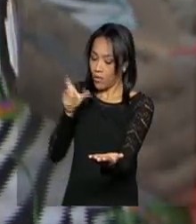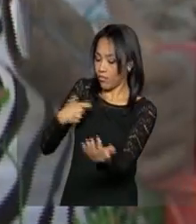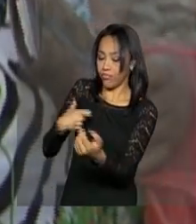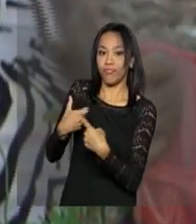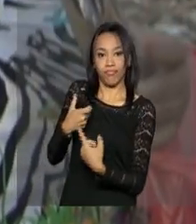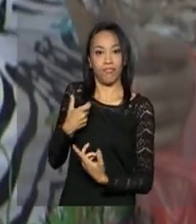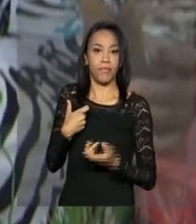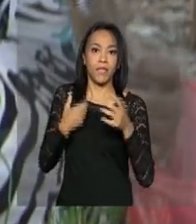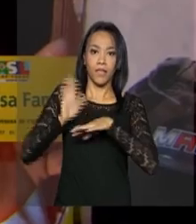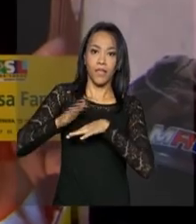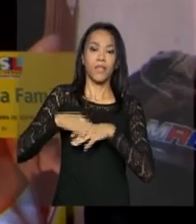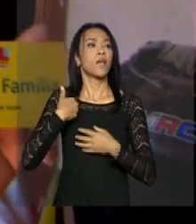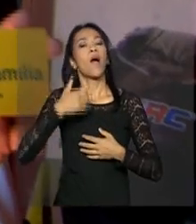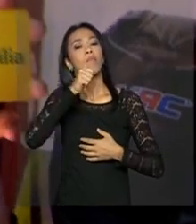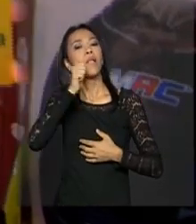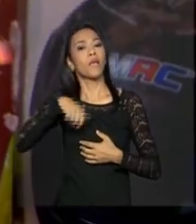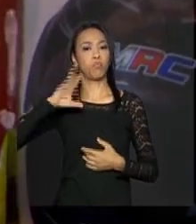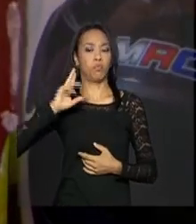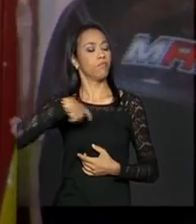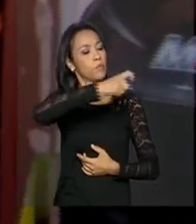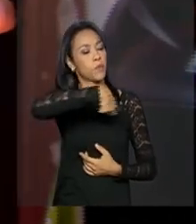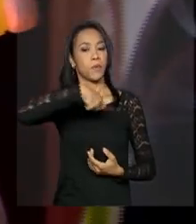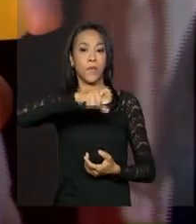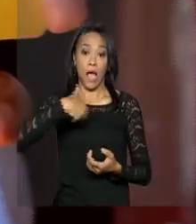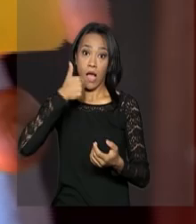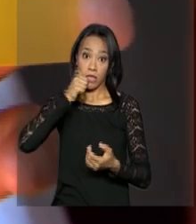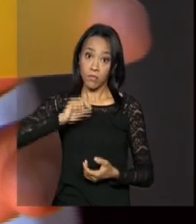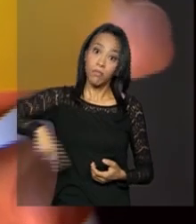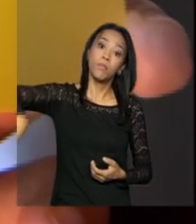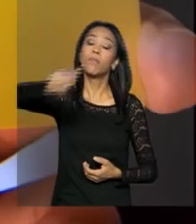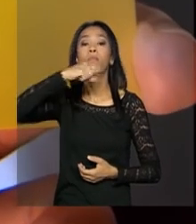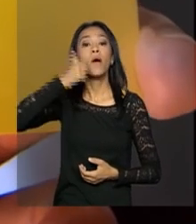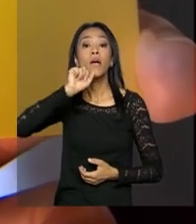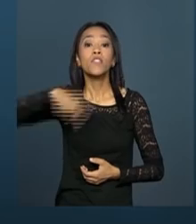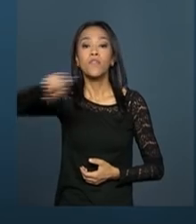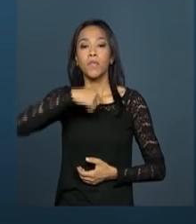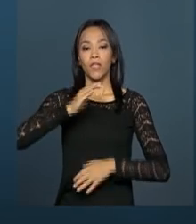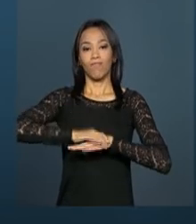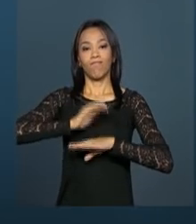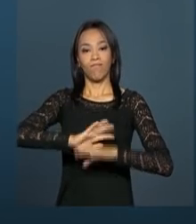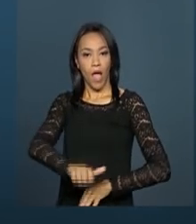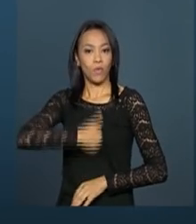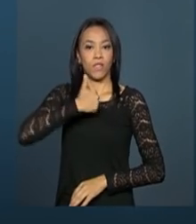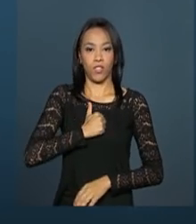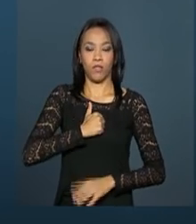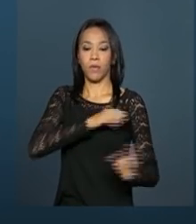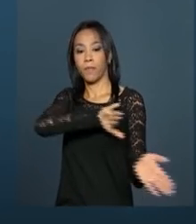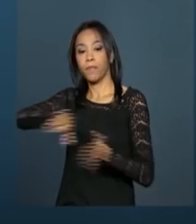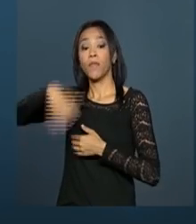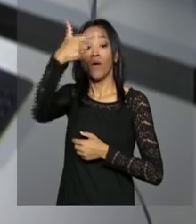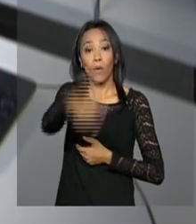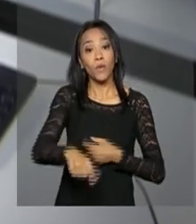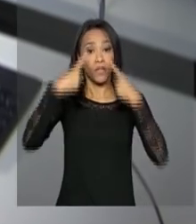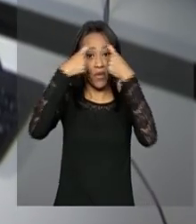administrar os recursos do programa tem feito com que as mães de família tenham mais autoestima. E para enfrentar a violência contra